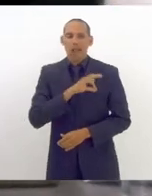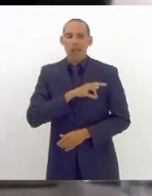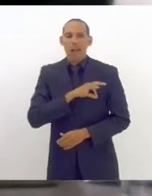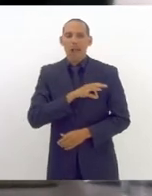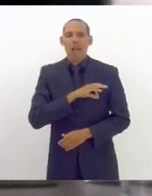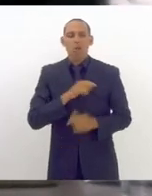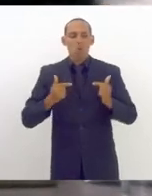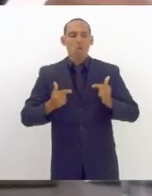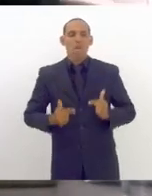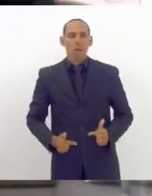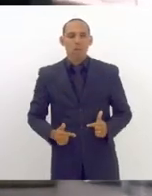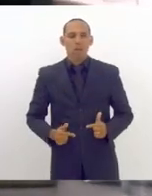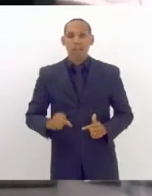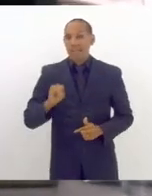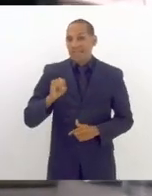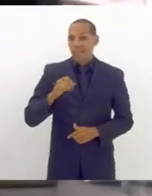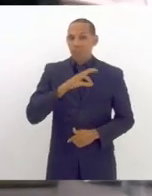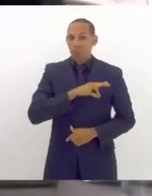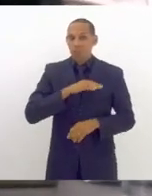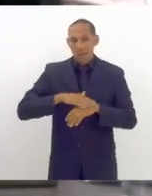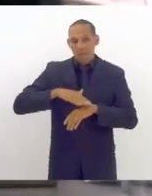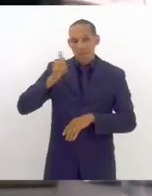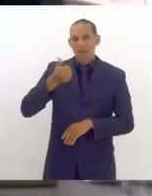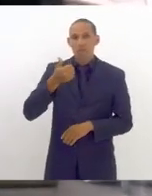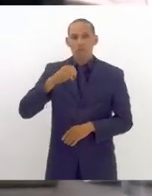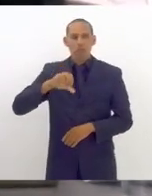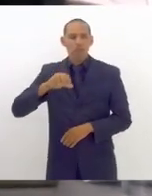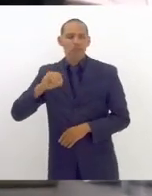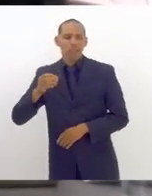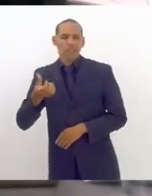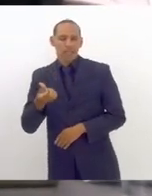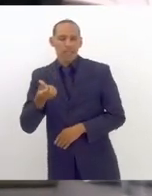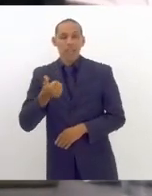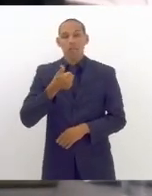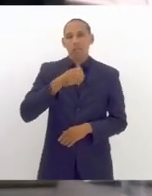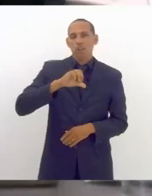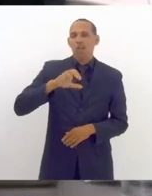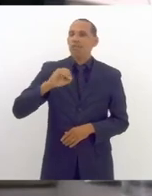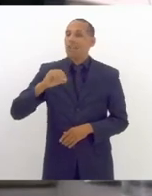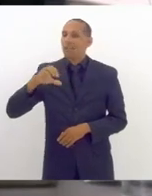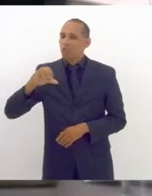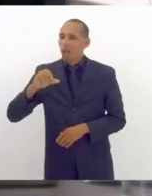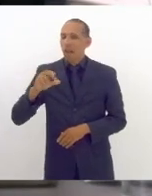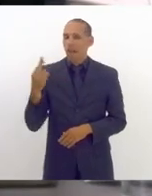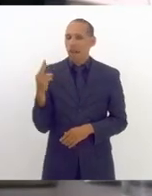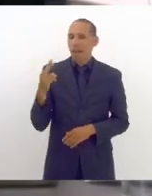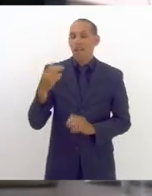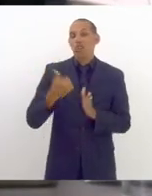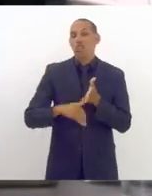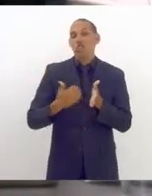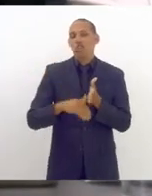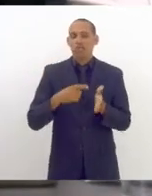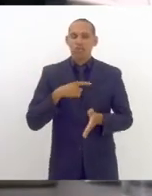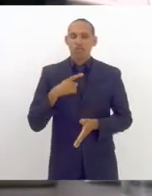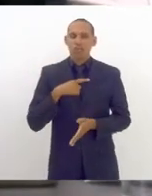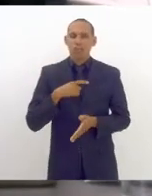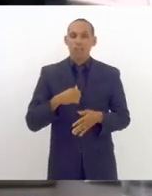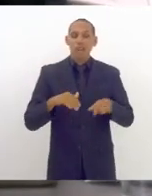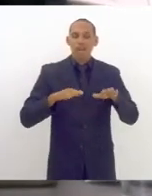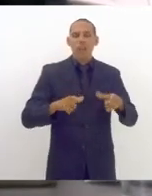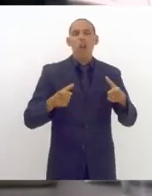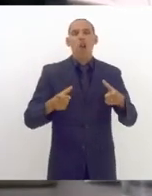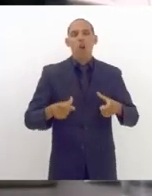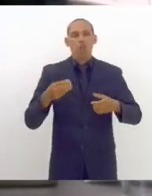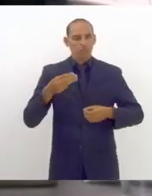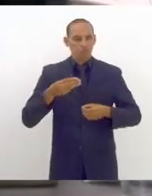sabe que quem ganha mais de 1906 ou 1909 reais tem desconto esse desconto esse recurso fica no município